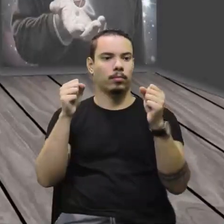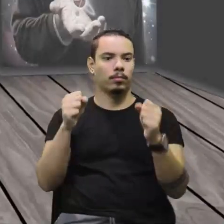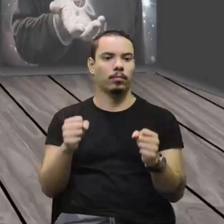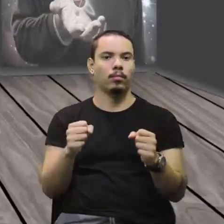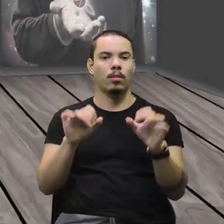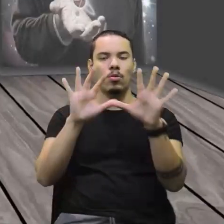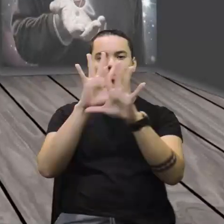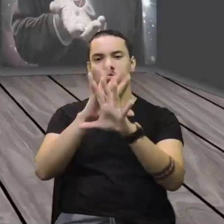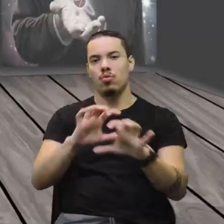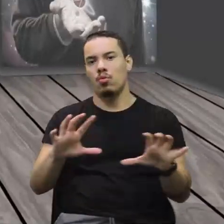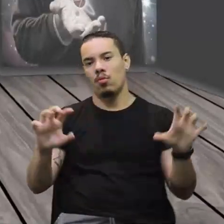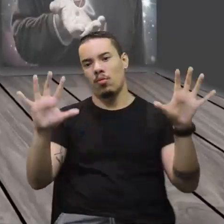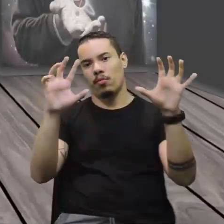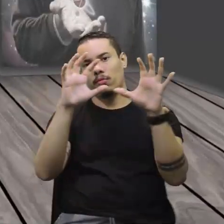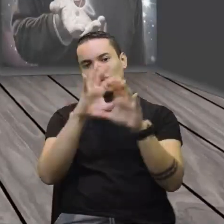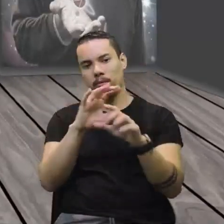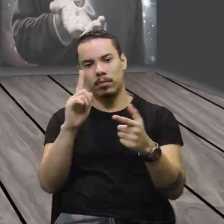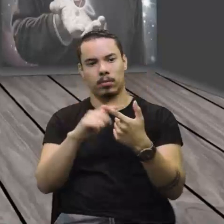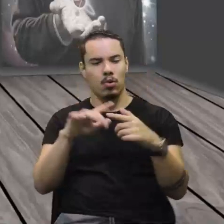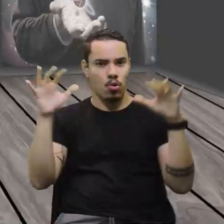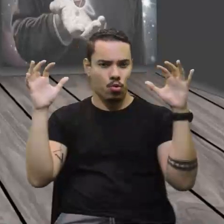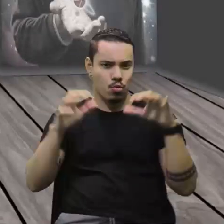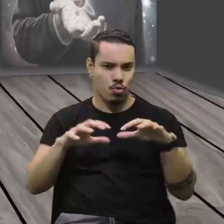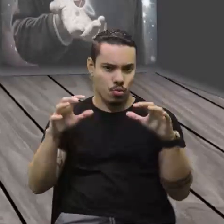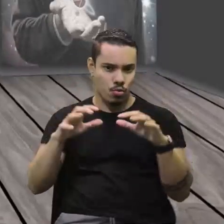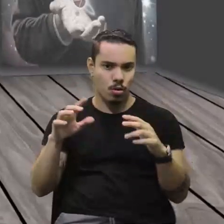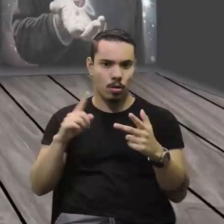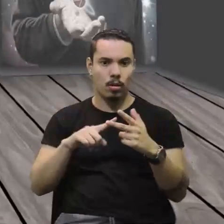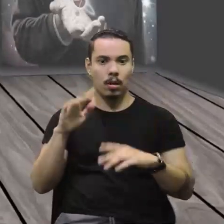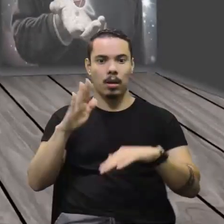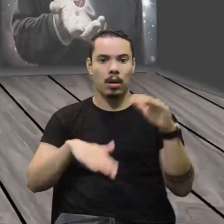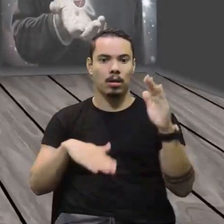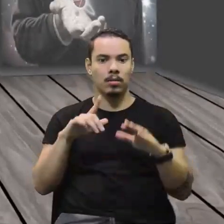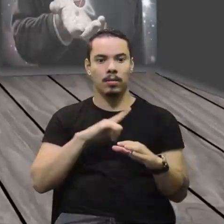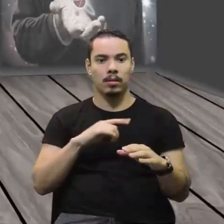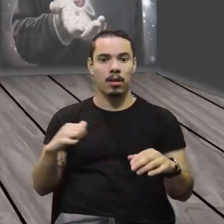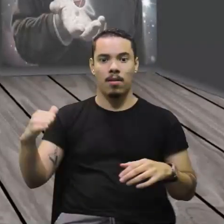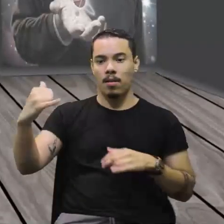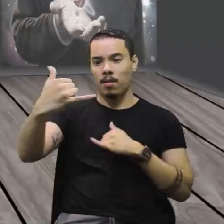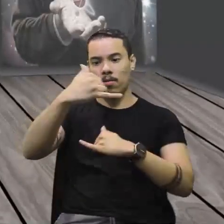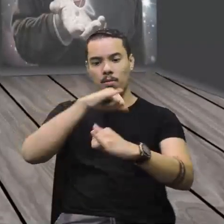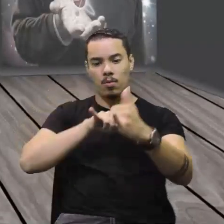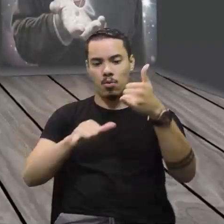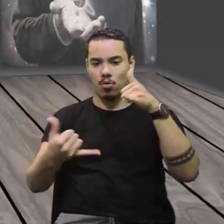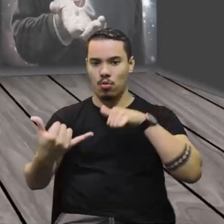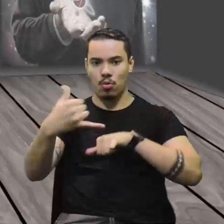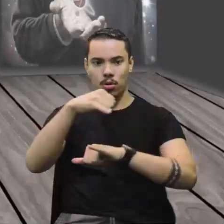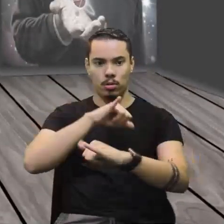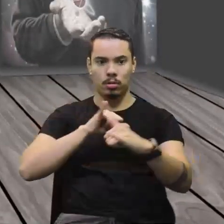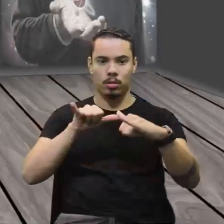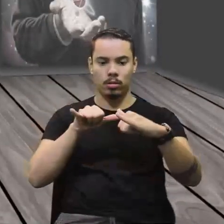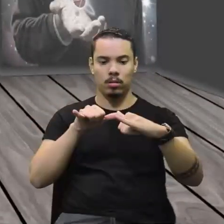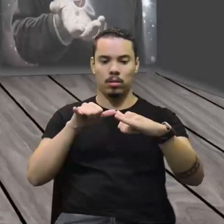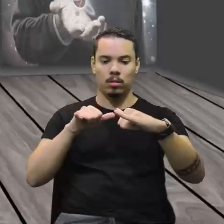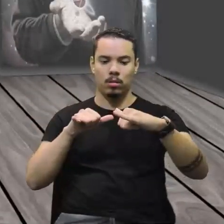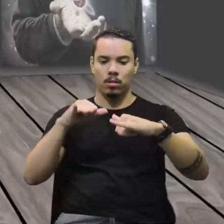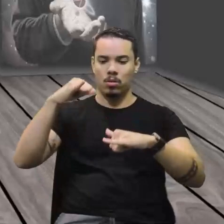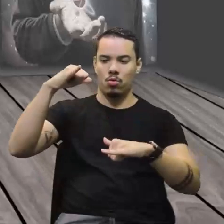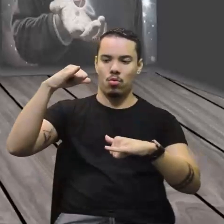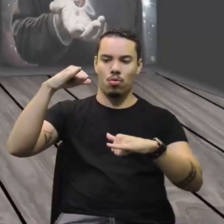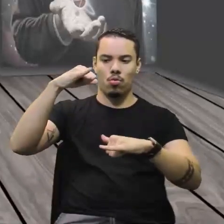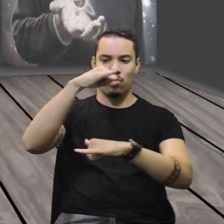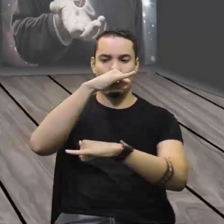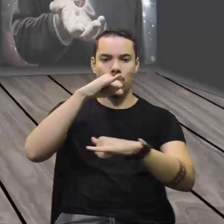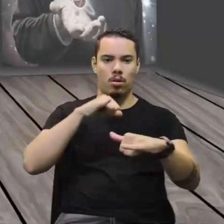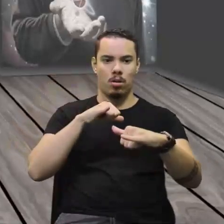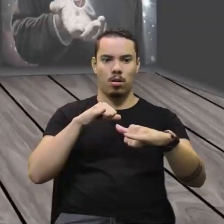cheio de nuvens, uma tempestade. E às vezes tem vários aviões circulando, de repente ele tem que mudar de altura, de um lugar para